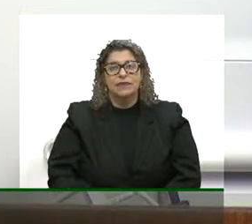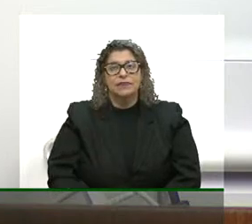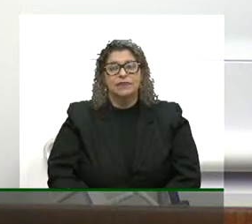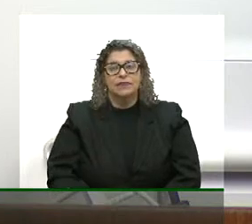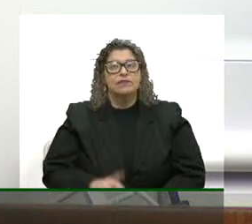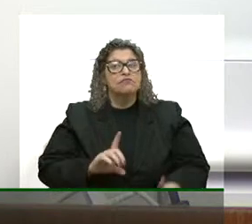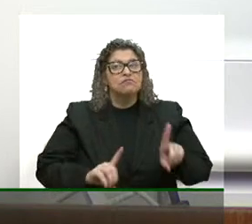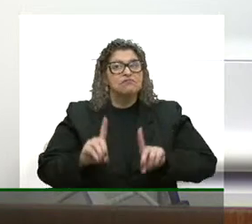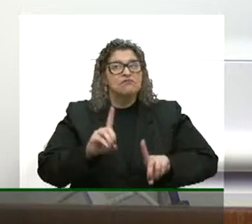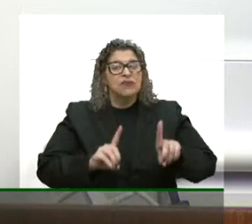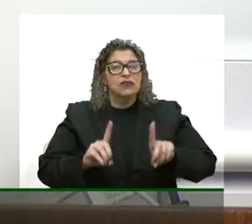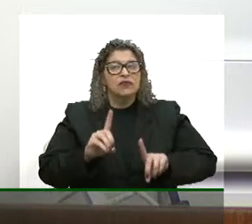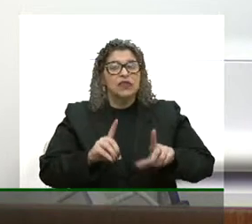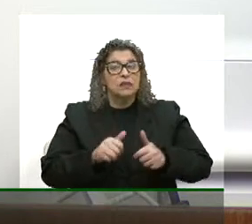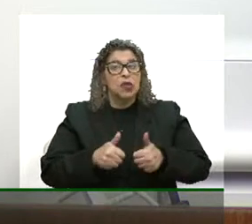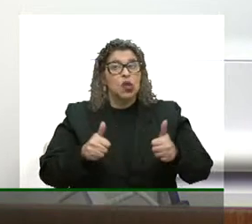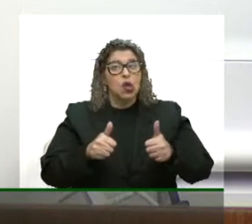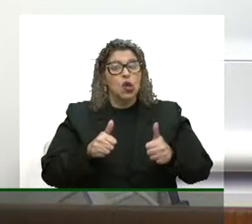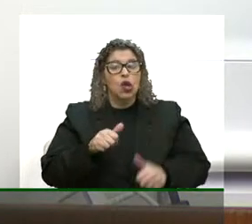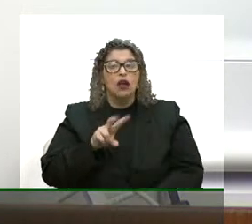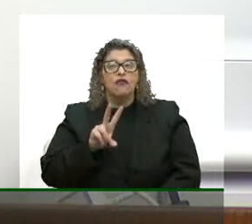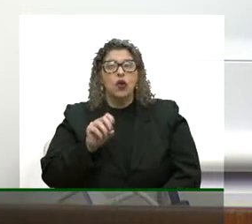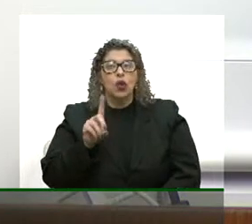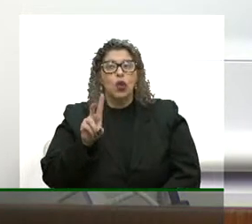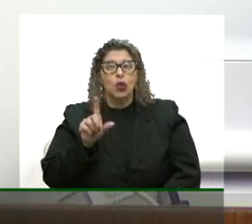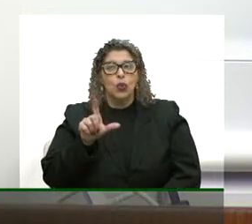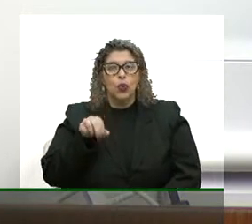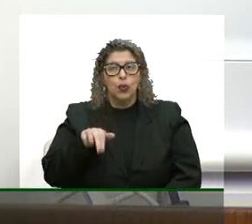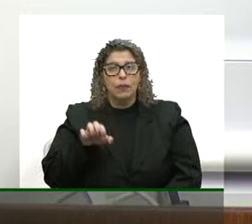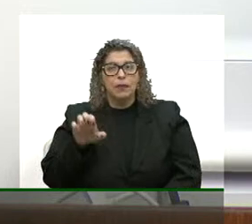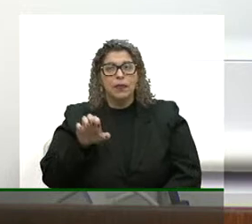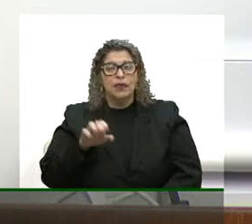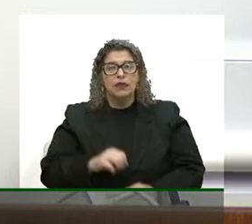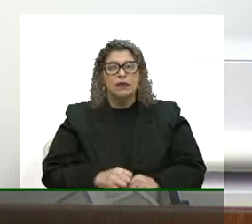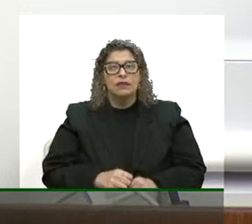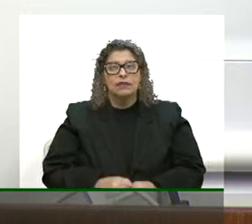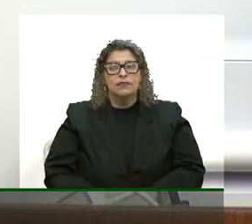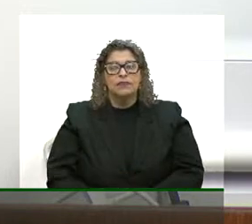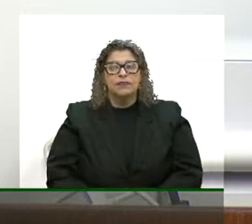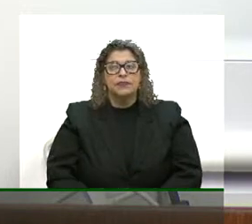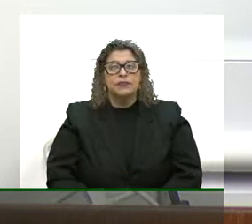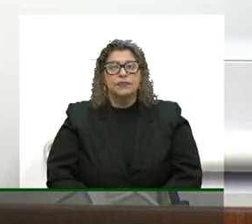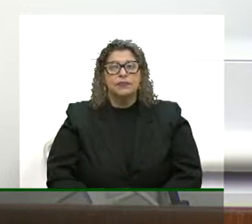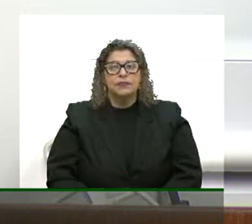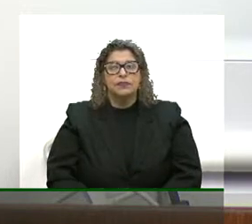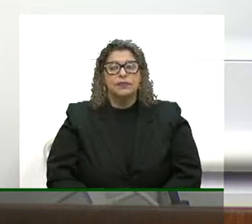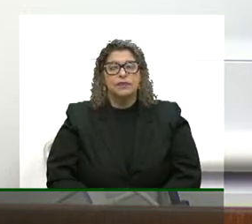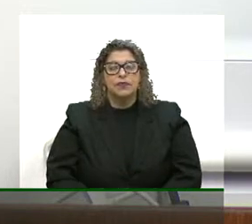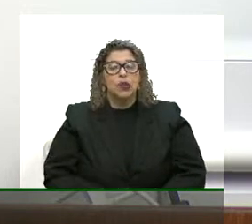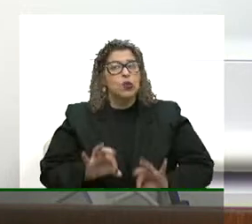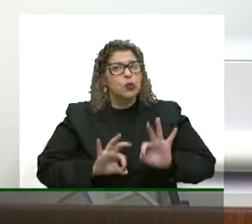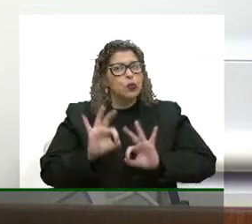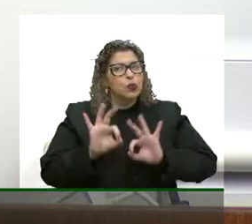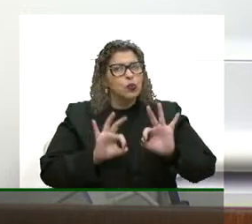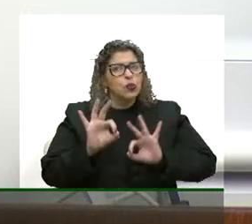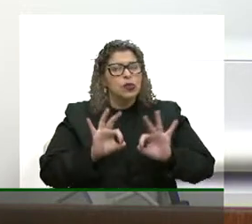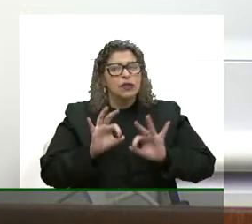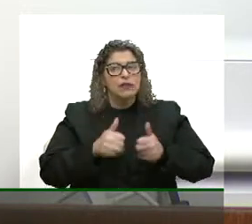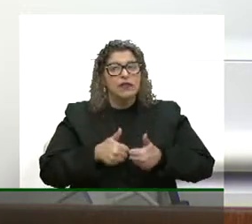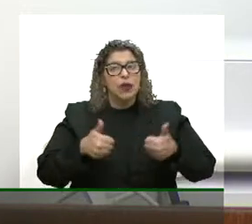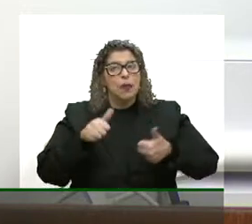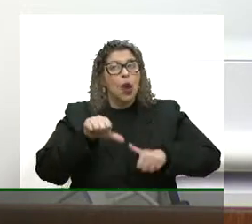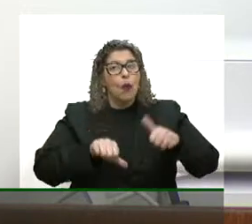Talvez é o volume, deputado doutor Thiago Duarte, é o volume do seu aparelho. Aumenta o volume que aí fica com uma